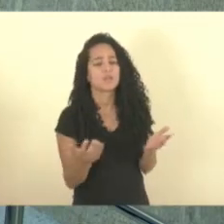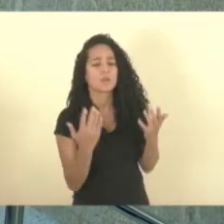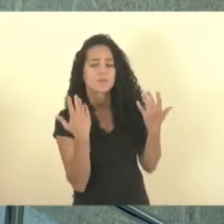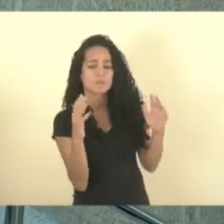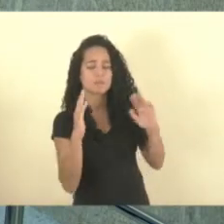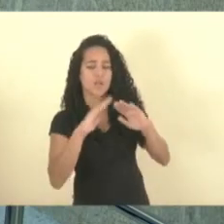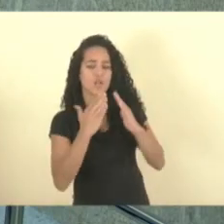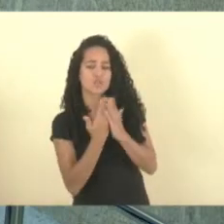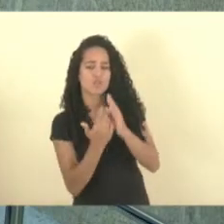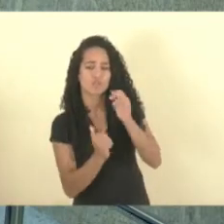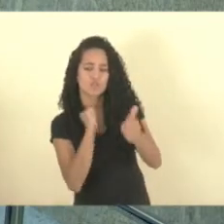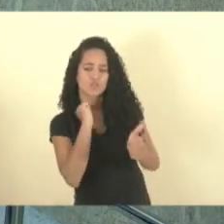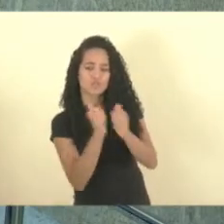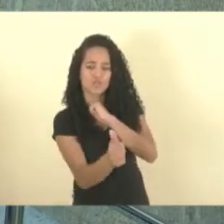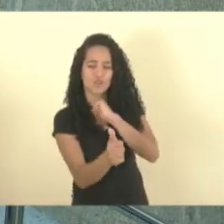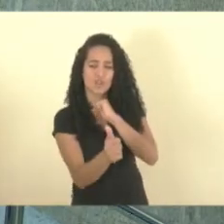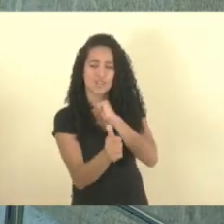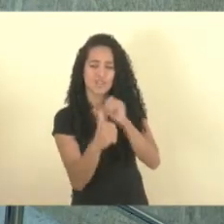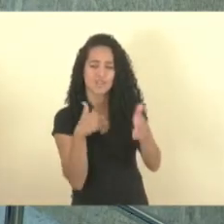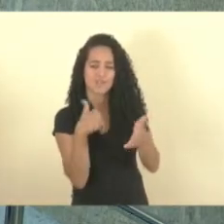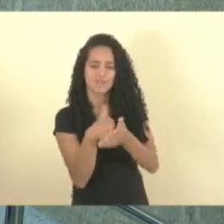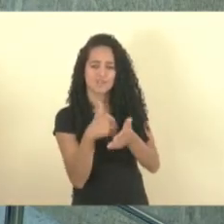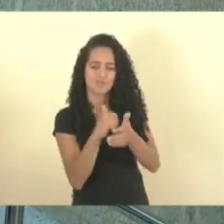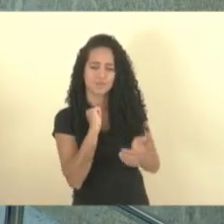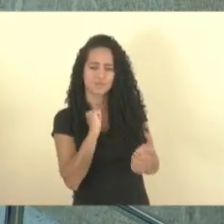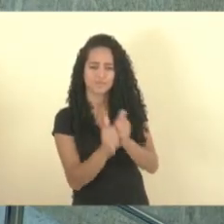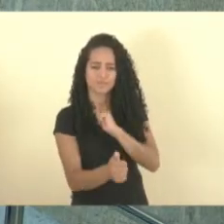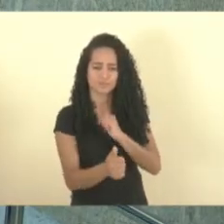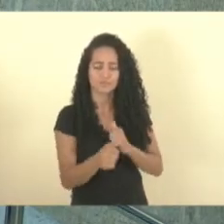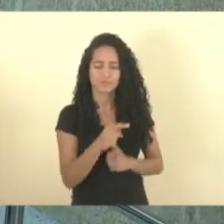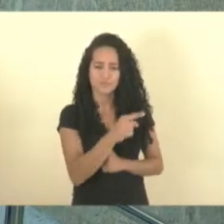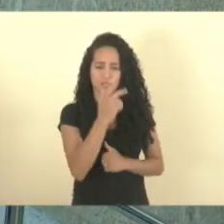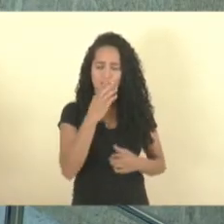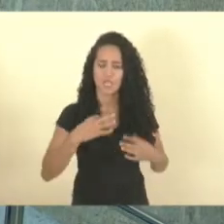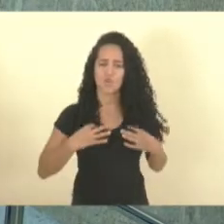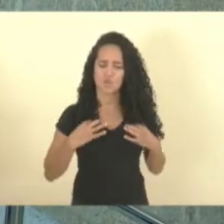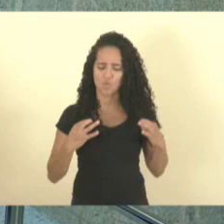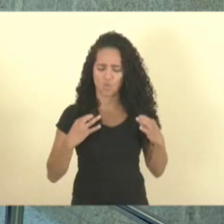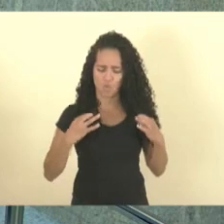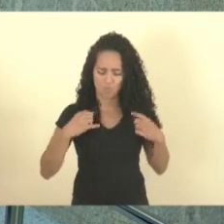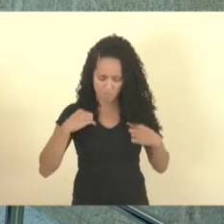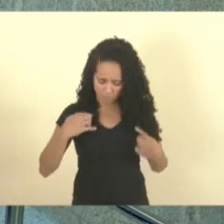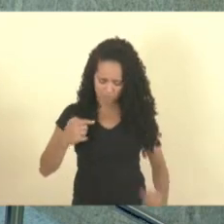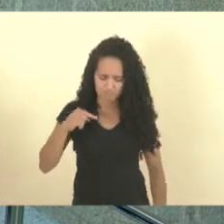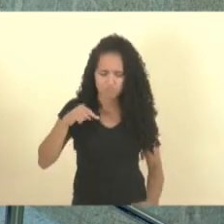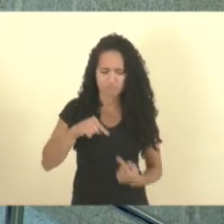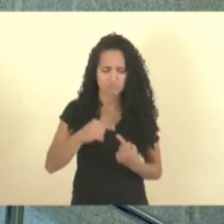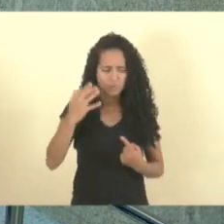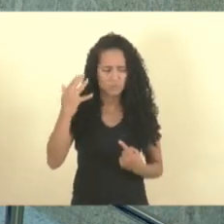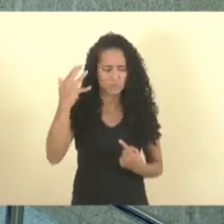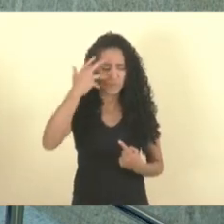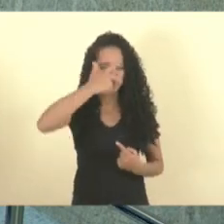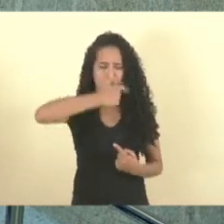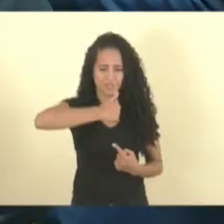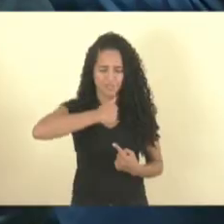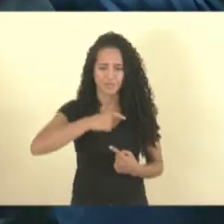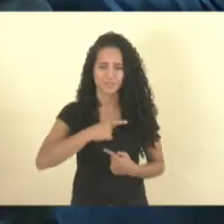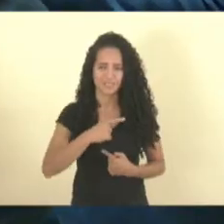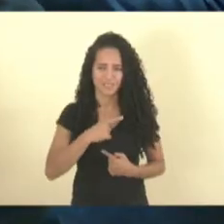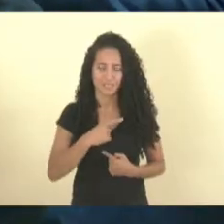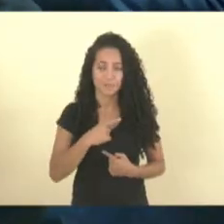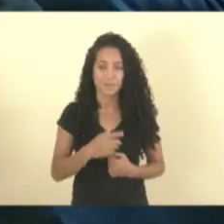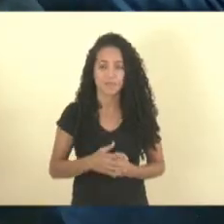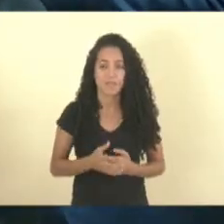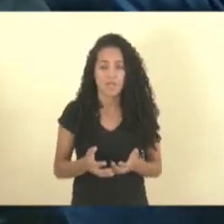escolinha do Desportiva, que eu acho uma, tem um uniforme lindo, esse uniforme grená, mas eu